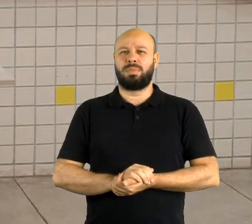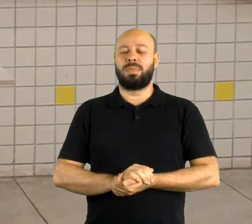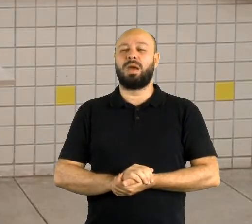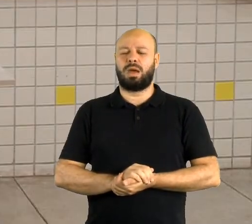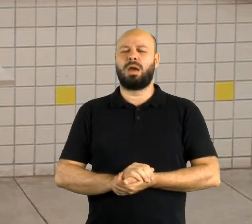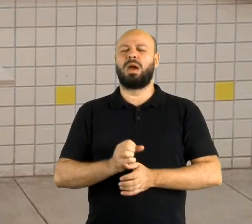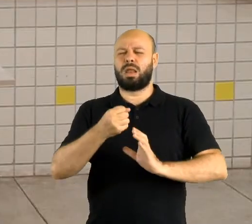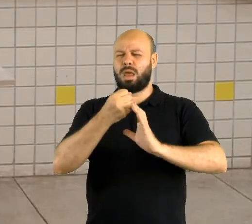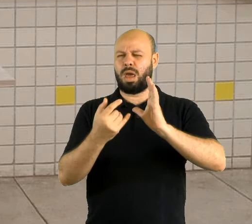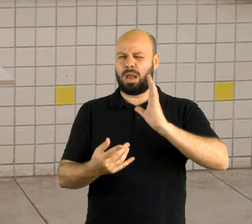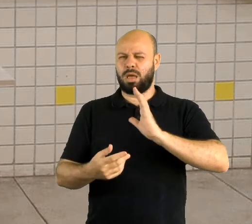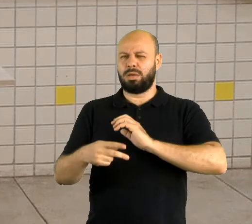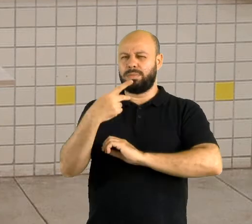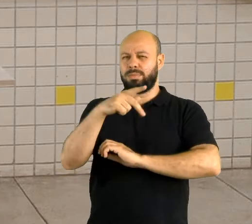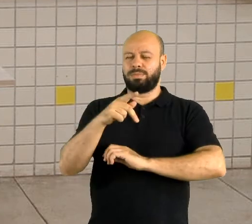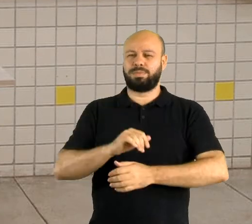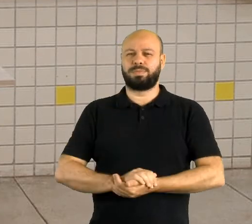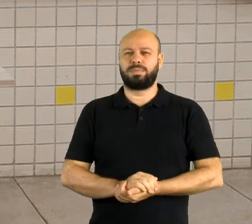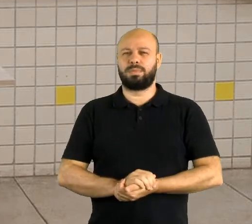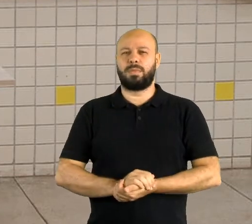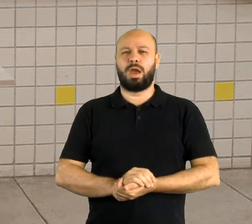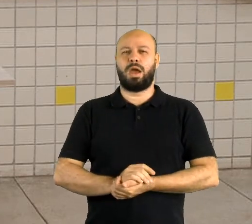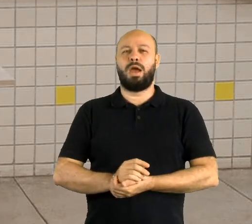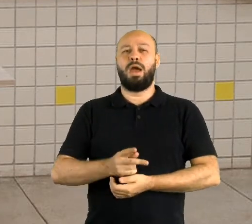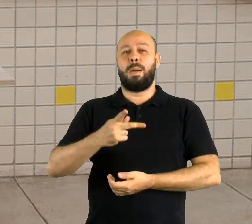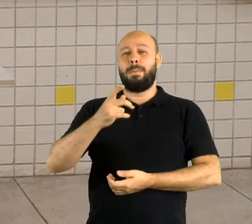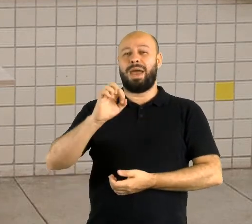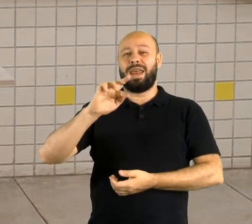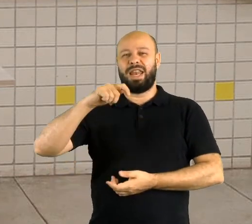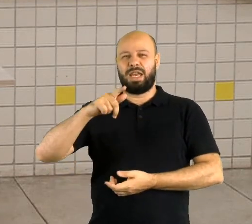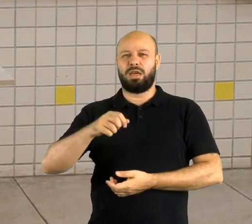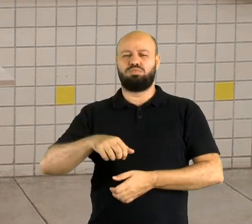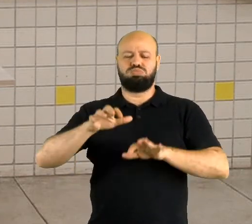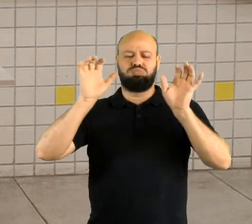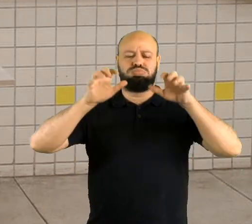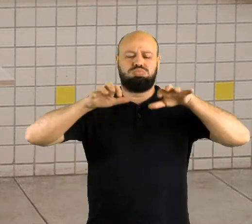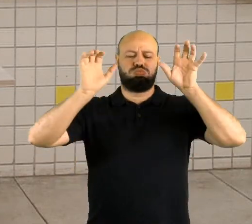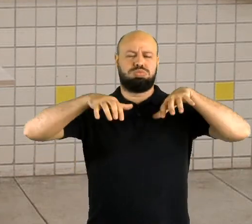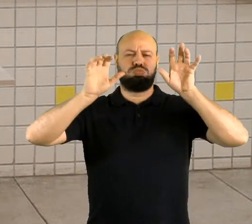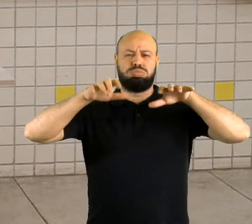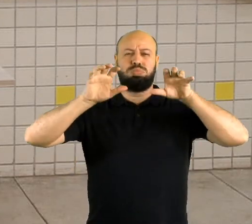características. Primeiro, perene, uma região que chove o ano todo.